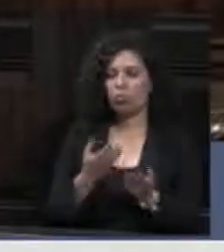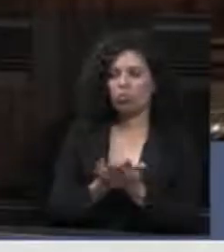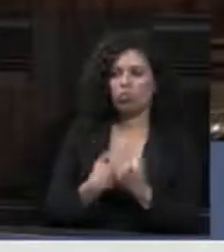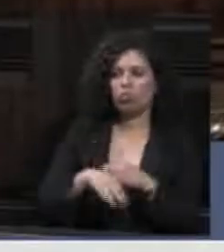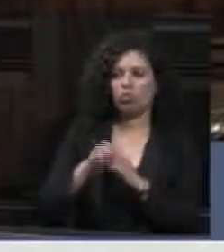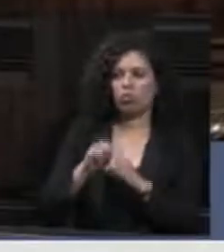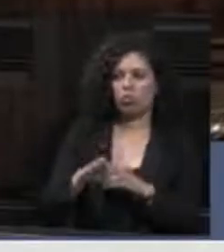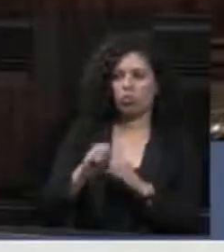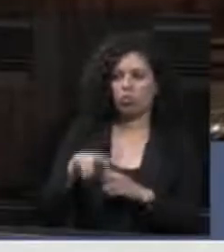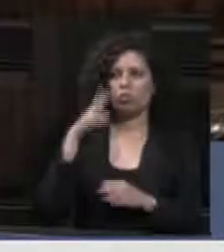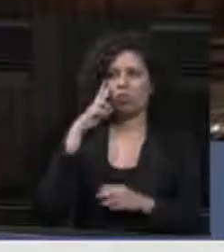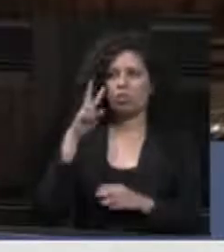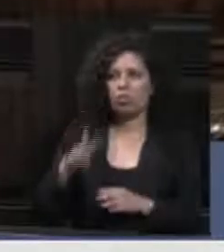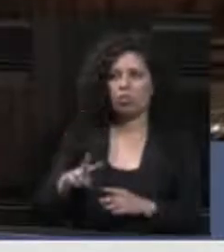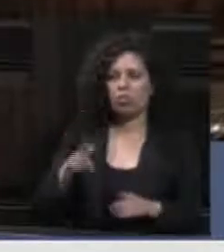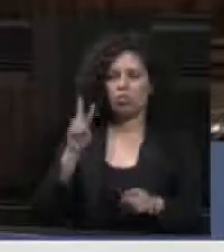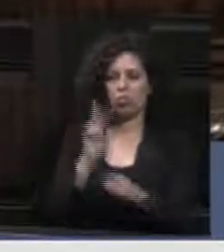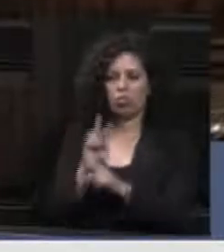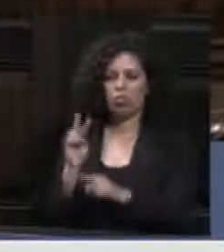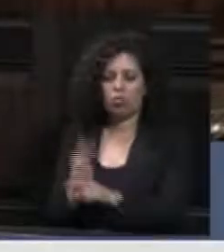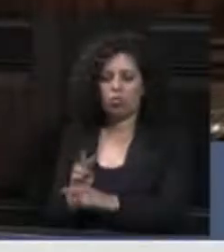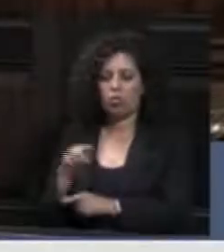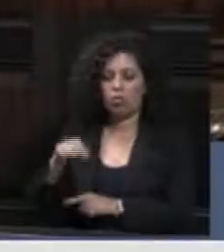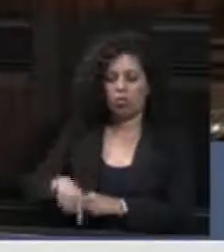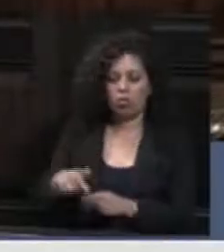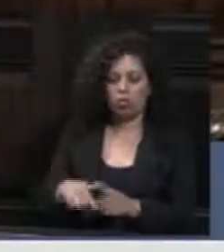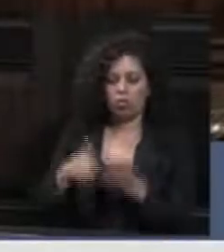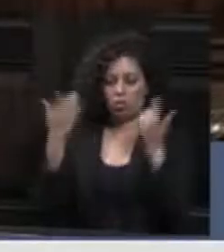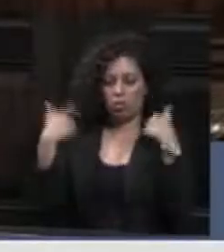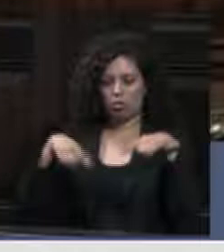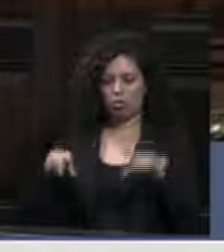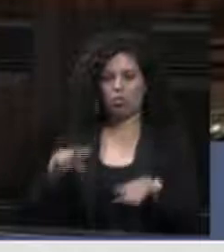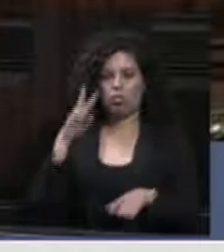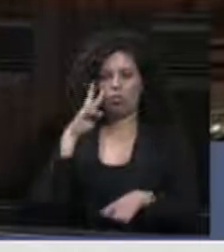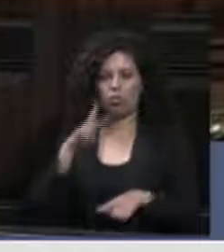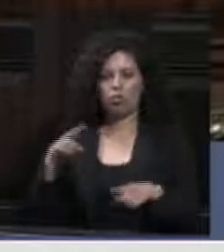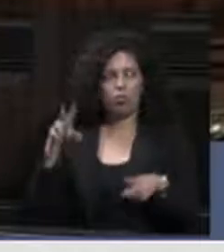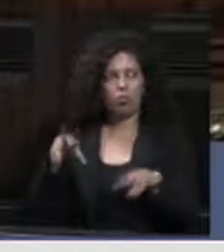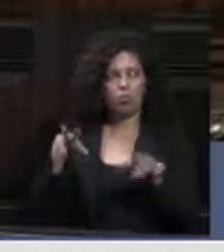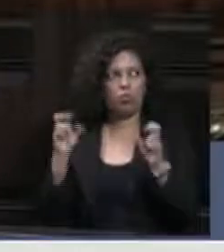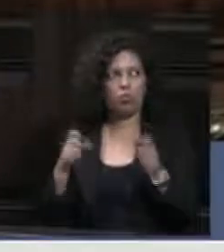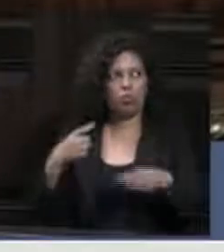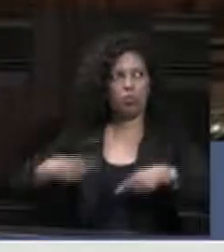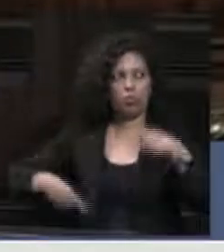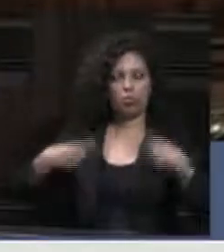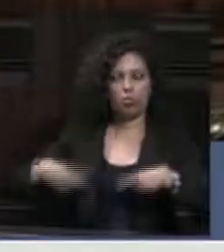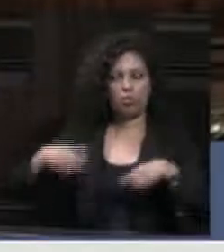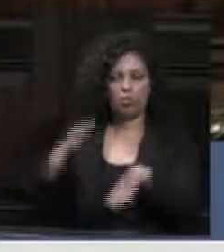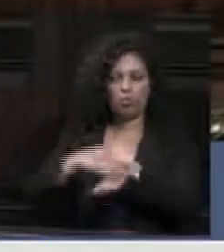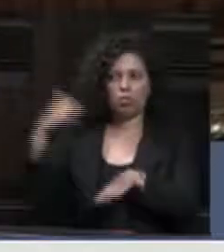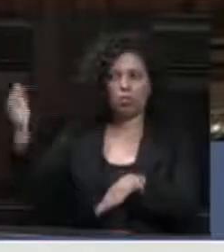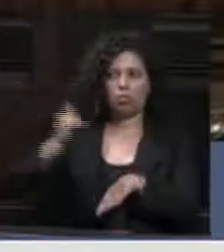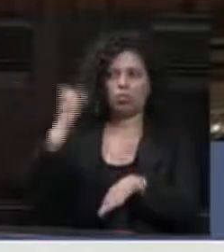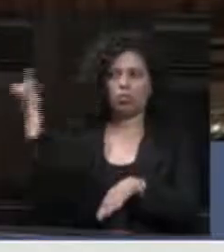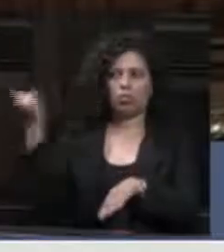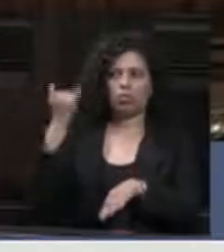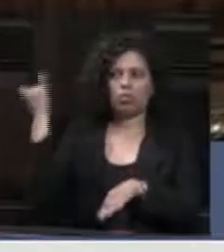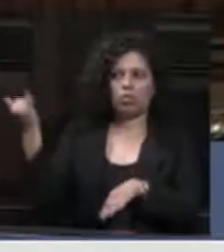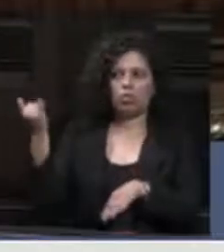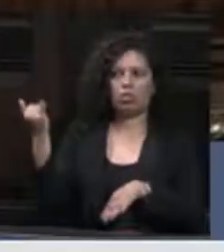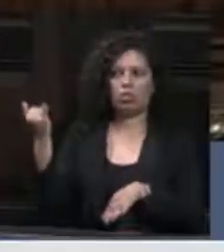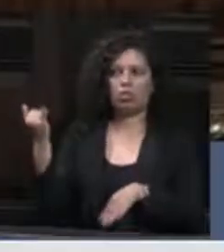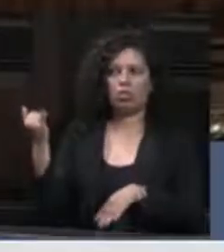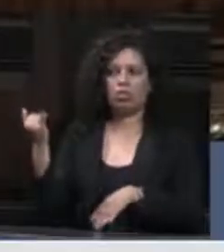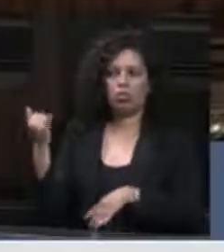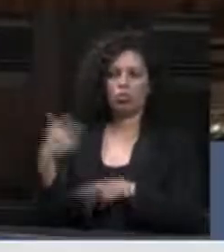inúmeras oportunidades, nesta legislatura, debates importantes sobre o destino